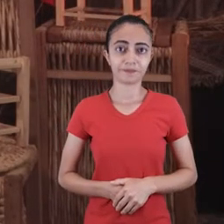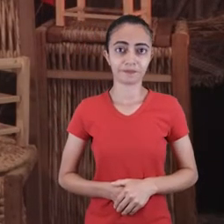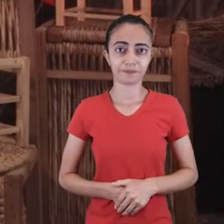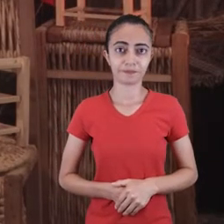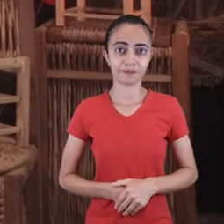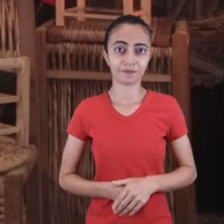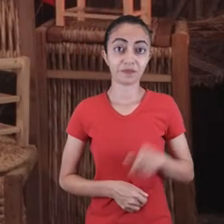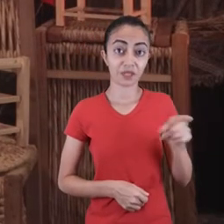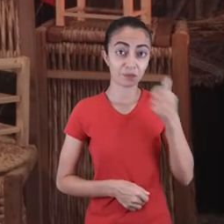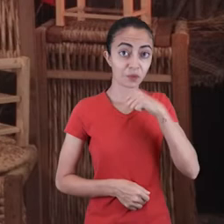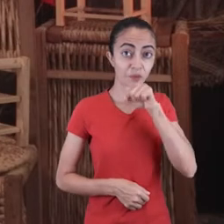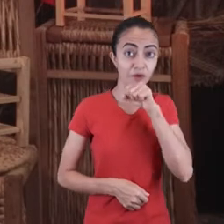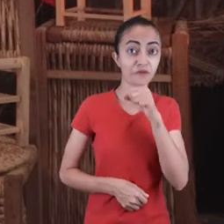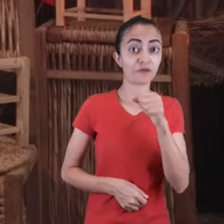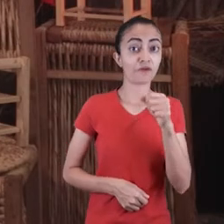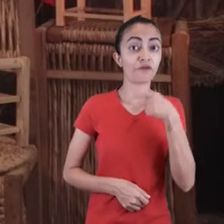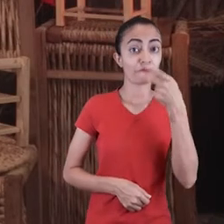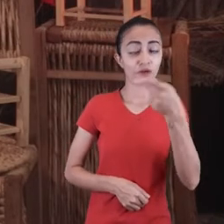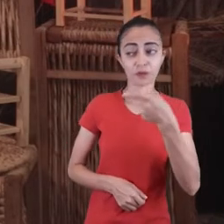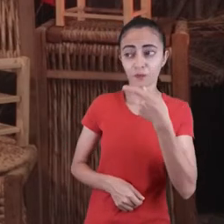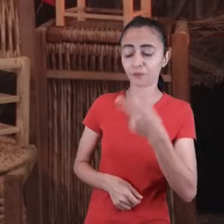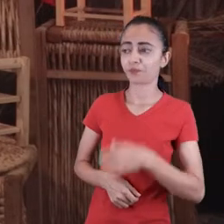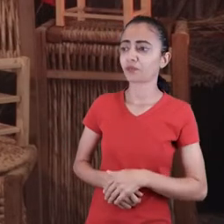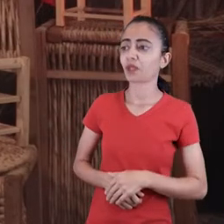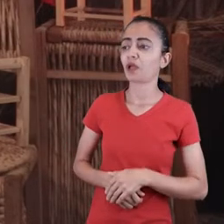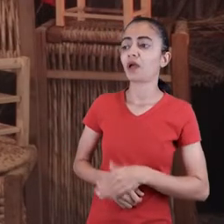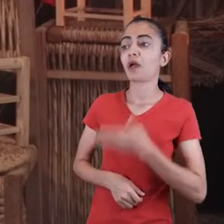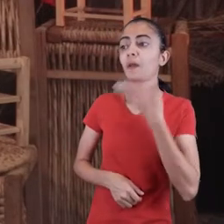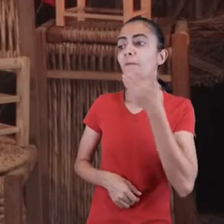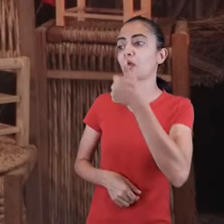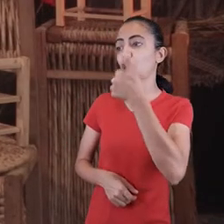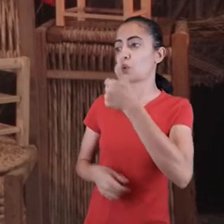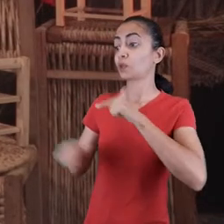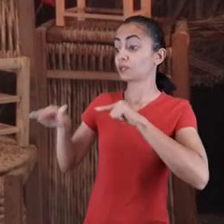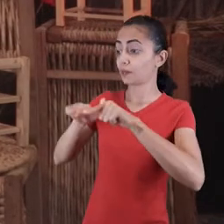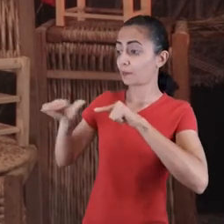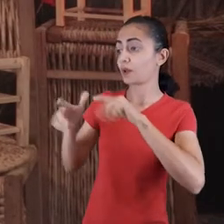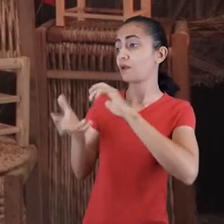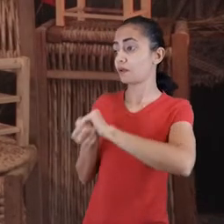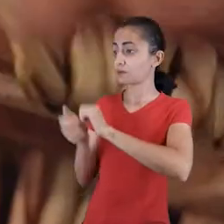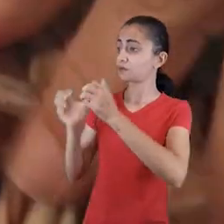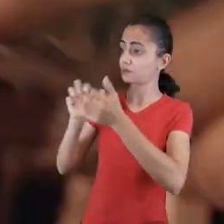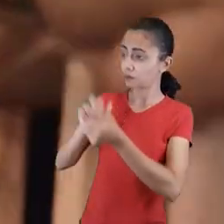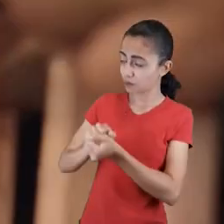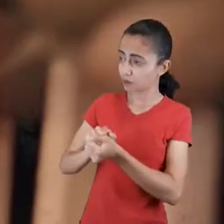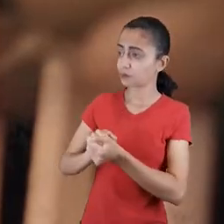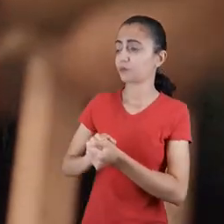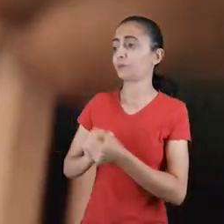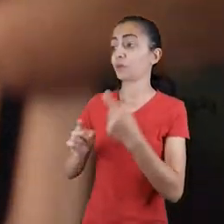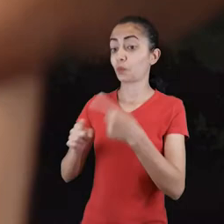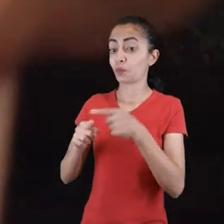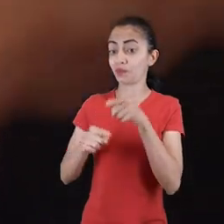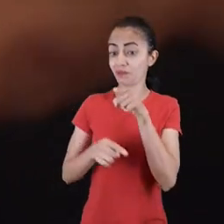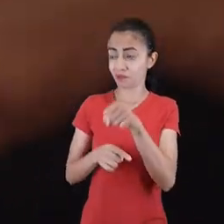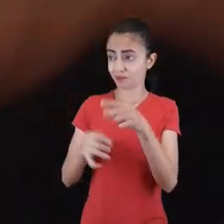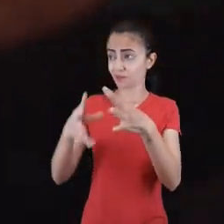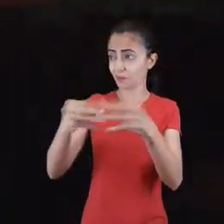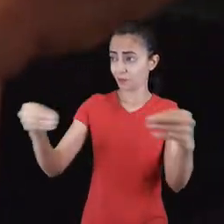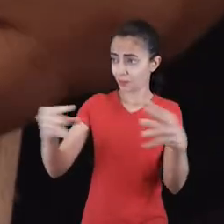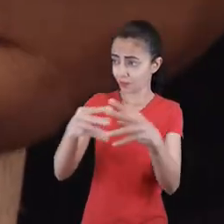ela pegou e falou: filha, melhor trabalhar com artesanato, porque essa palha